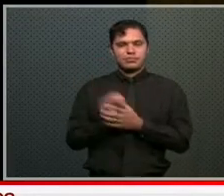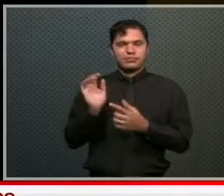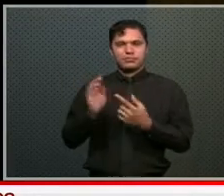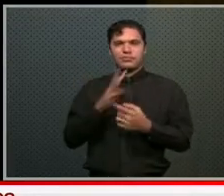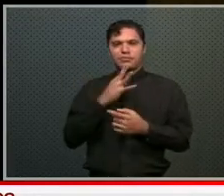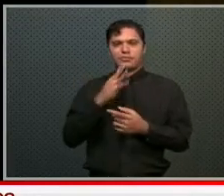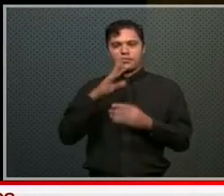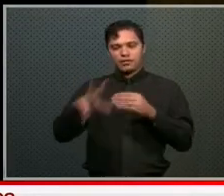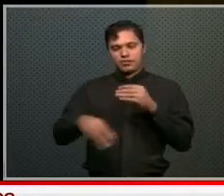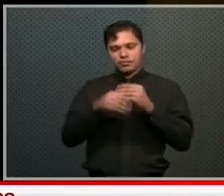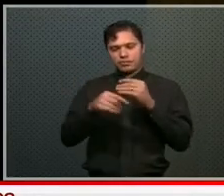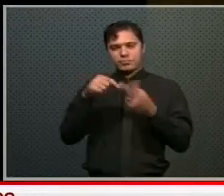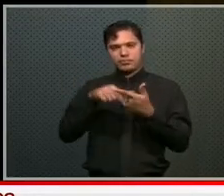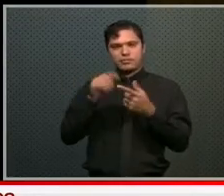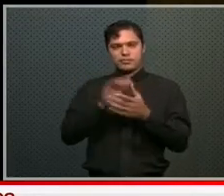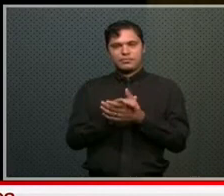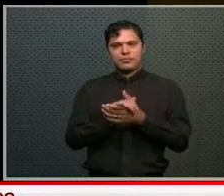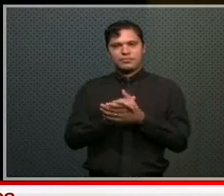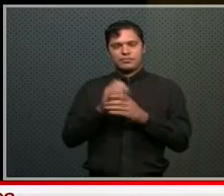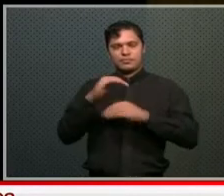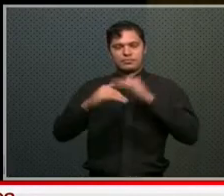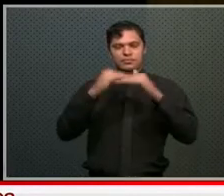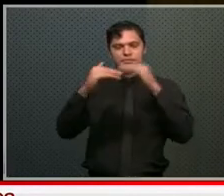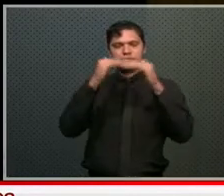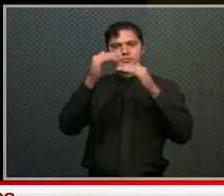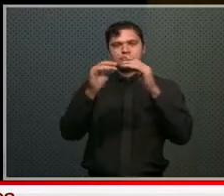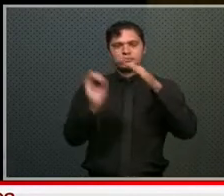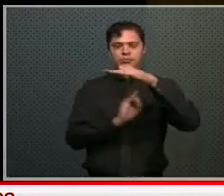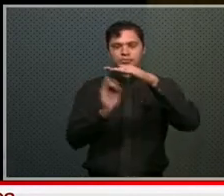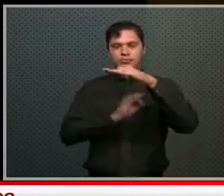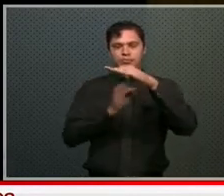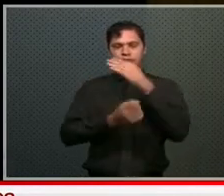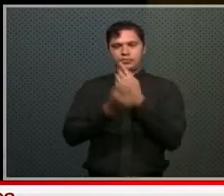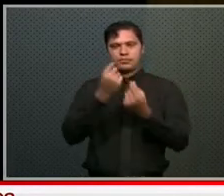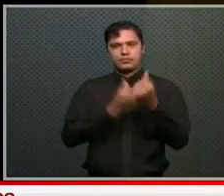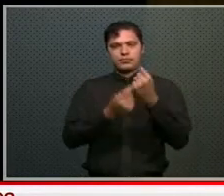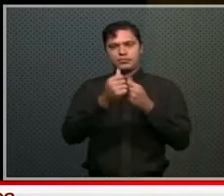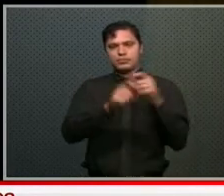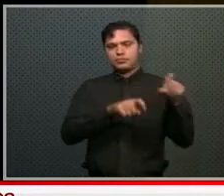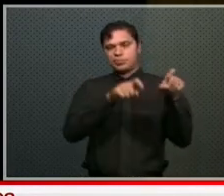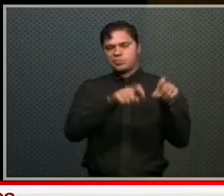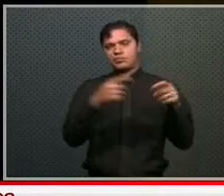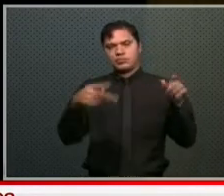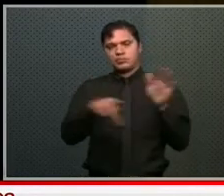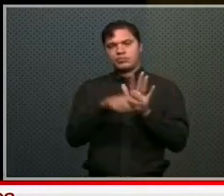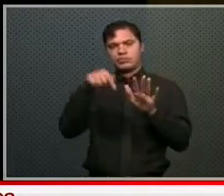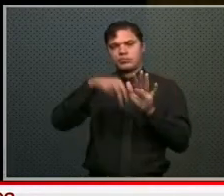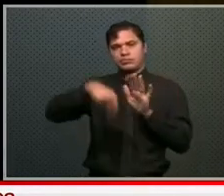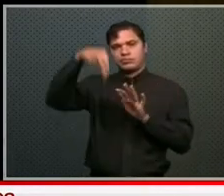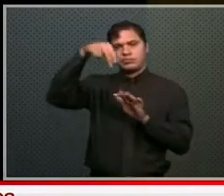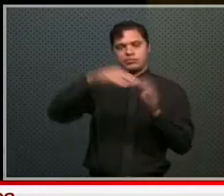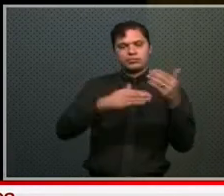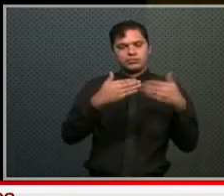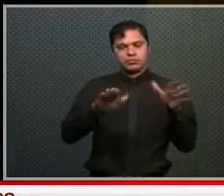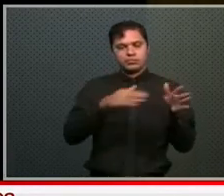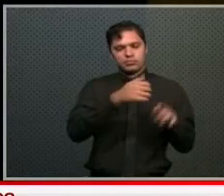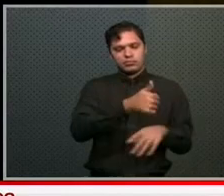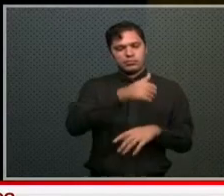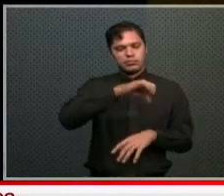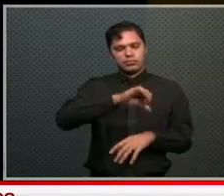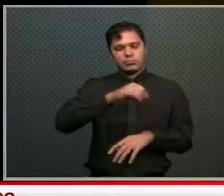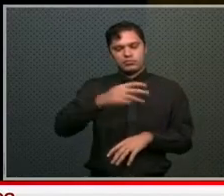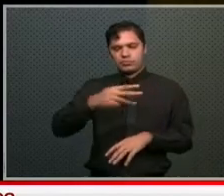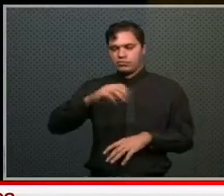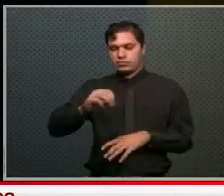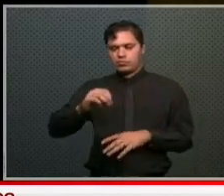nada menos do que a evolução do Instituto agronômico do Norte inaugurado ainda em 1939 pelo então